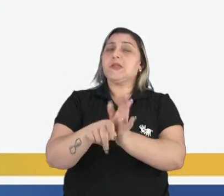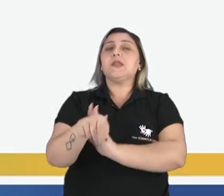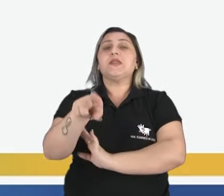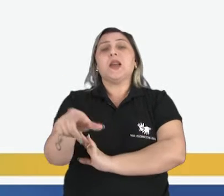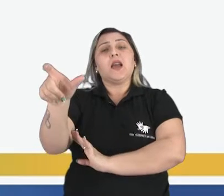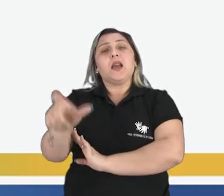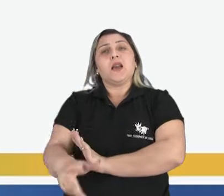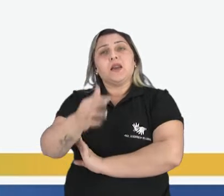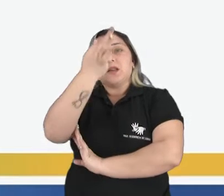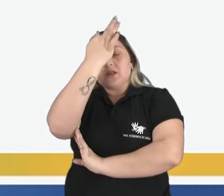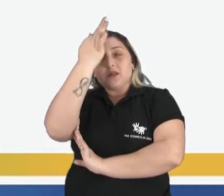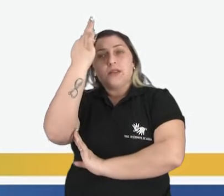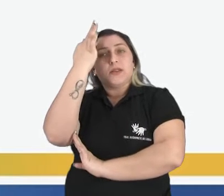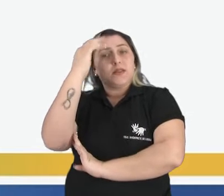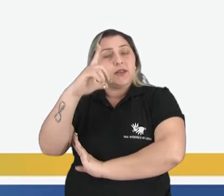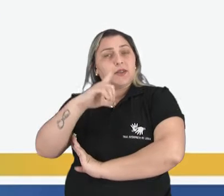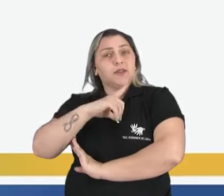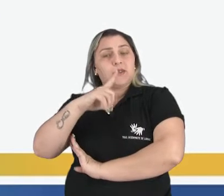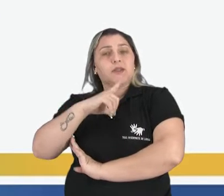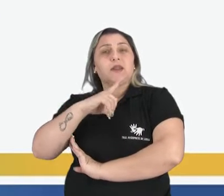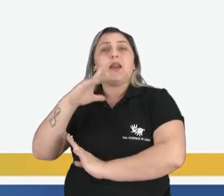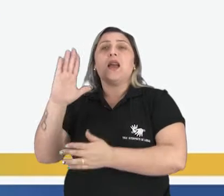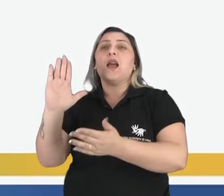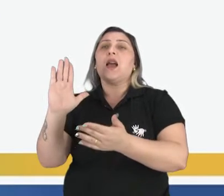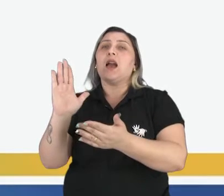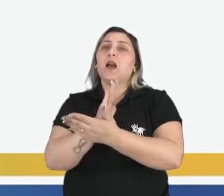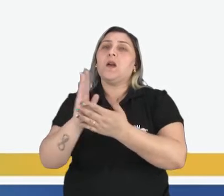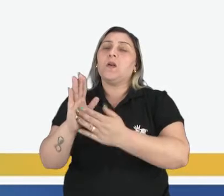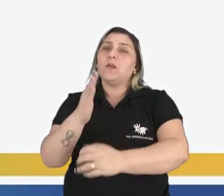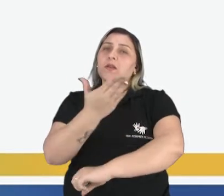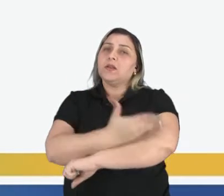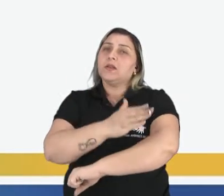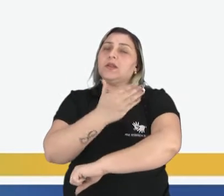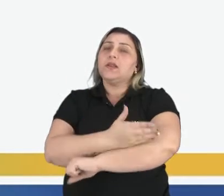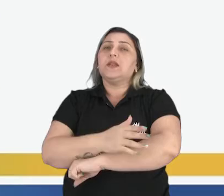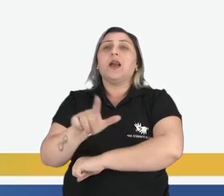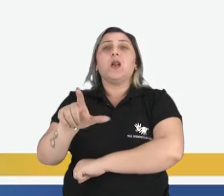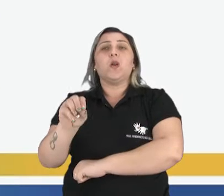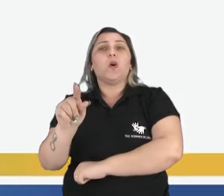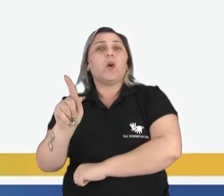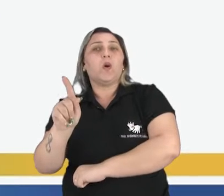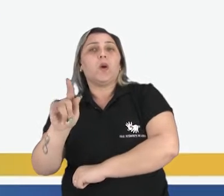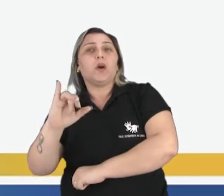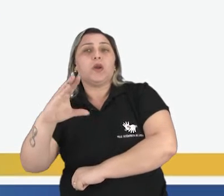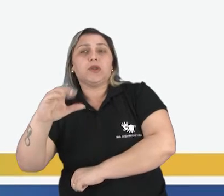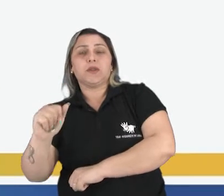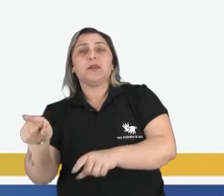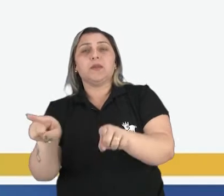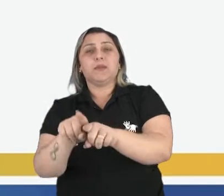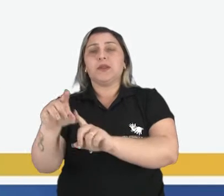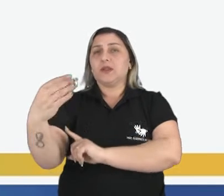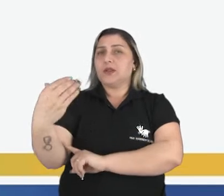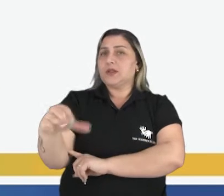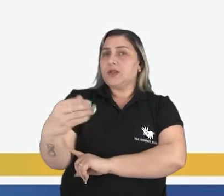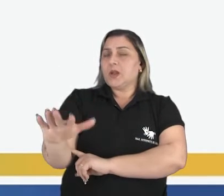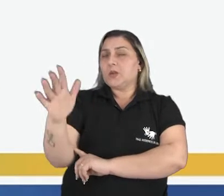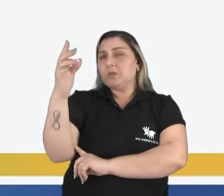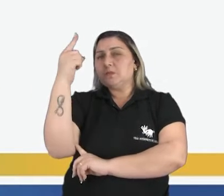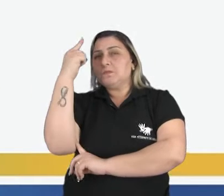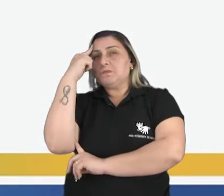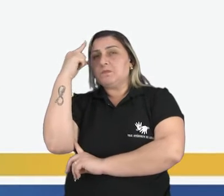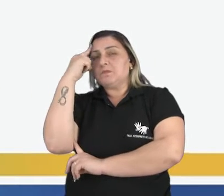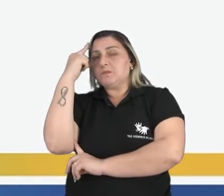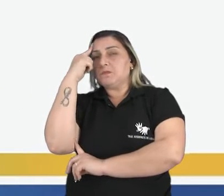é filósofo domina determinadas práticas tanto da lógica, quanto da ciência, quanto do campo